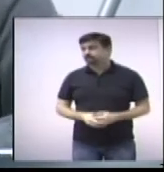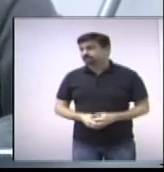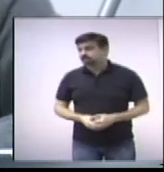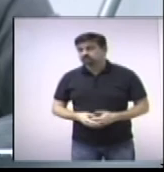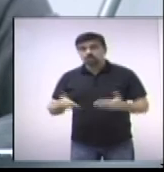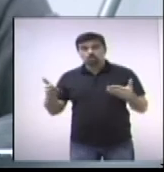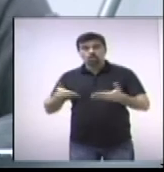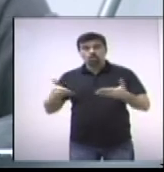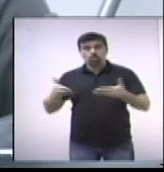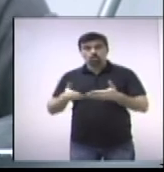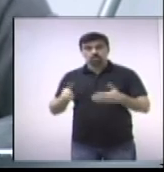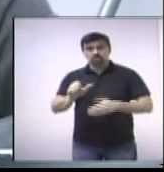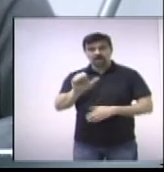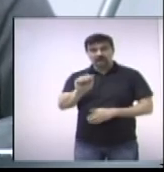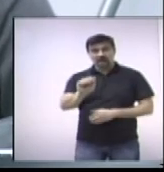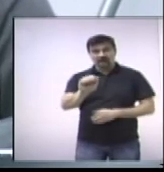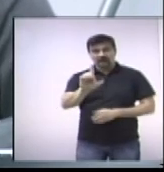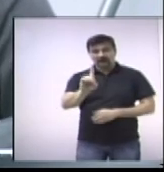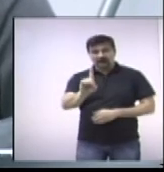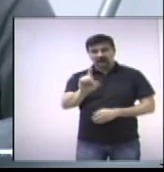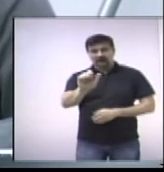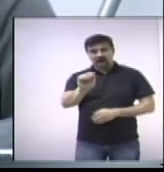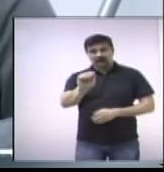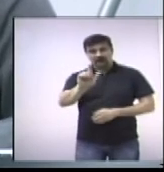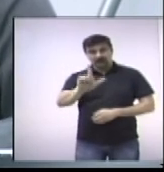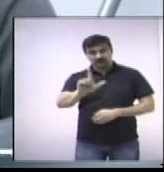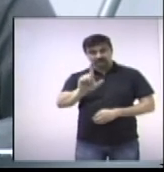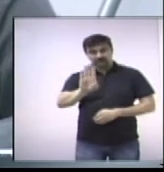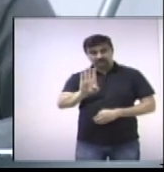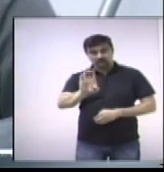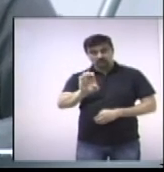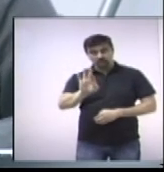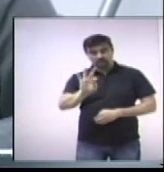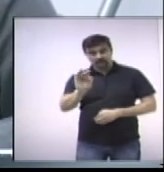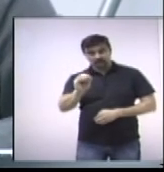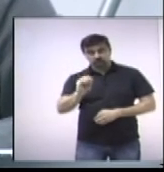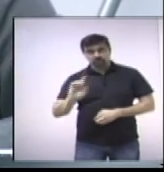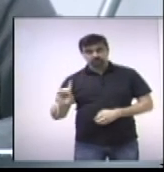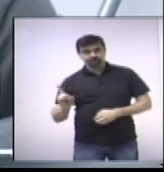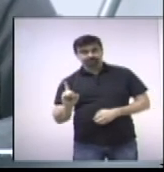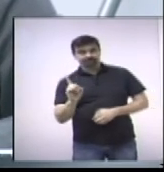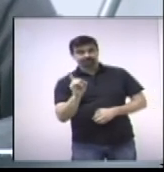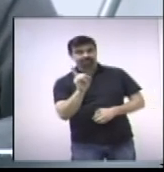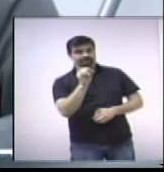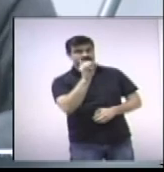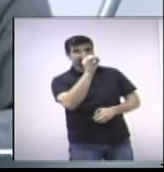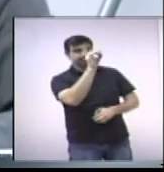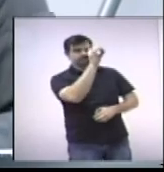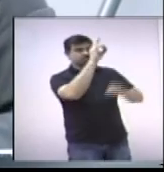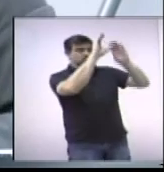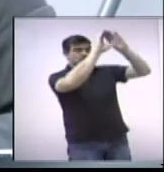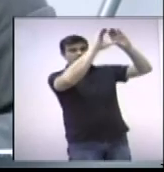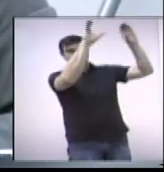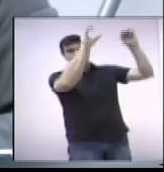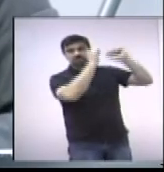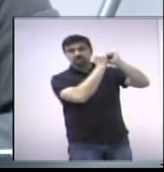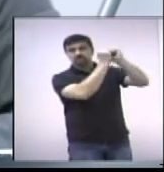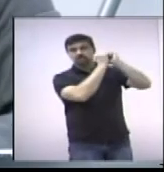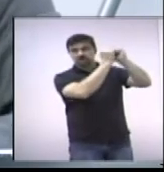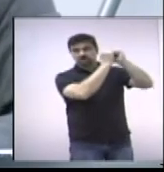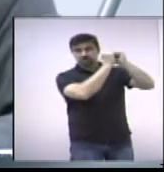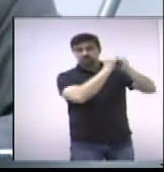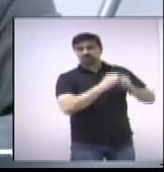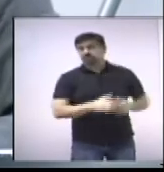doutor Adalberto, o pai, está em festa. Exatamente nesse momento, doutor Adalberto